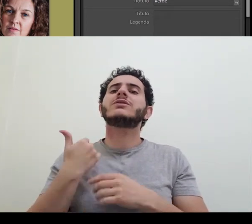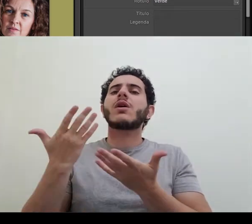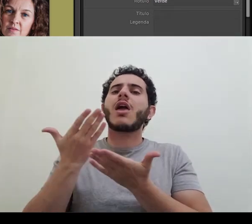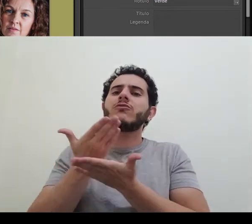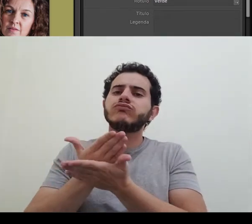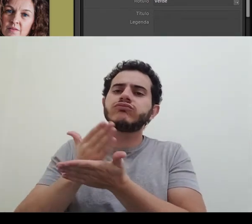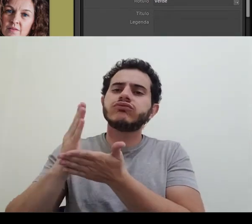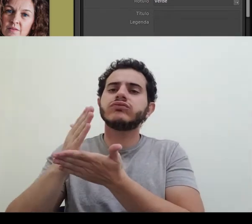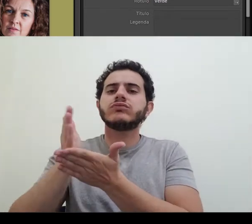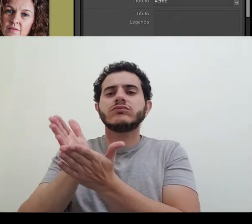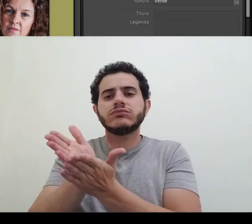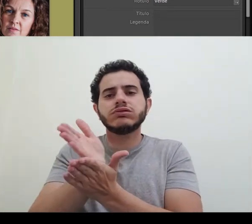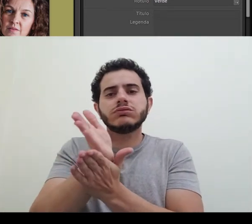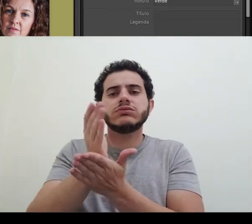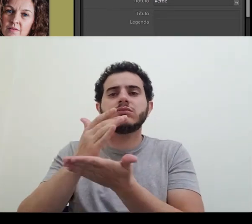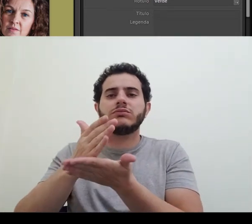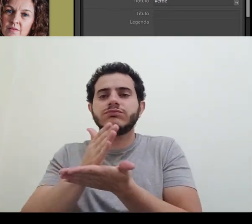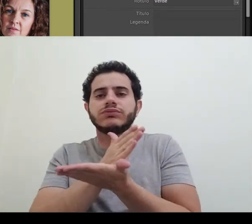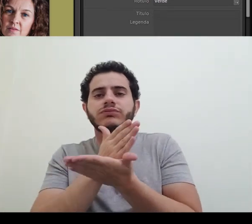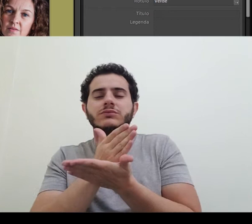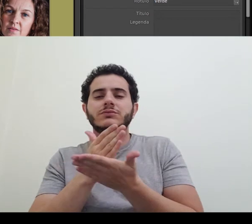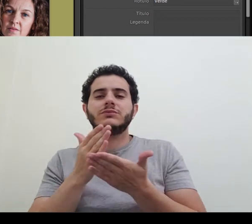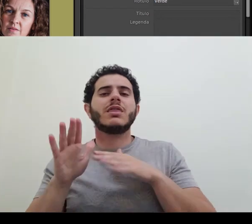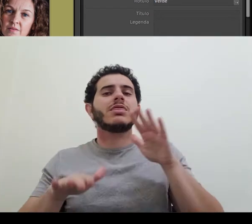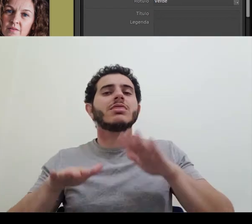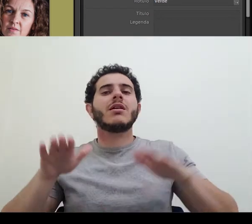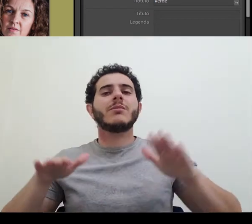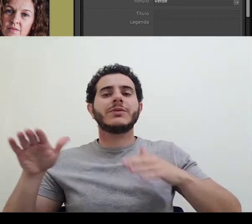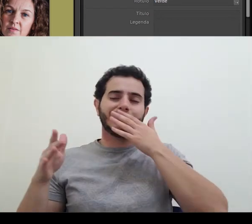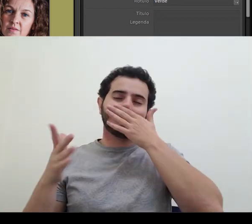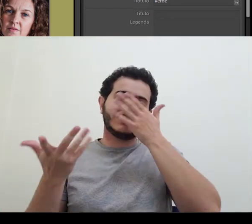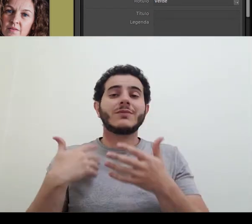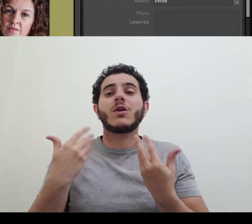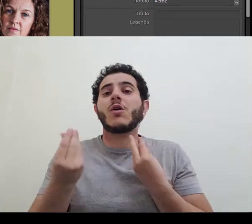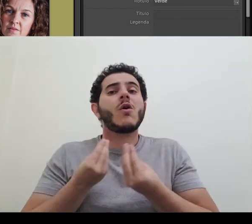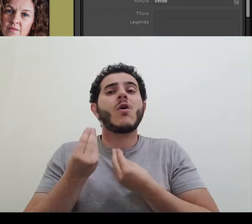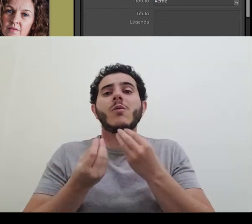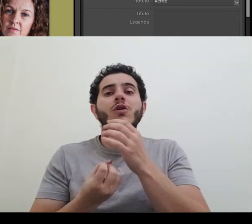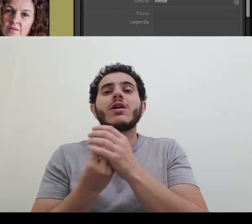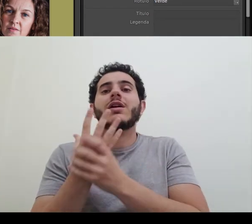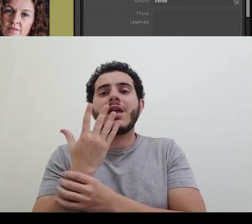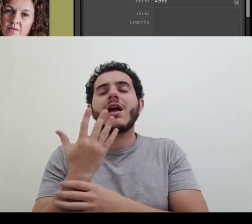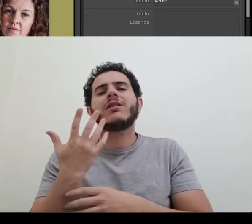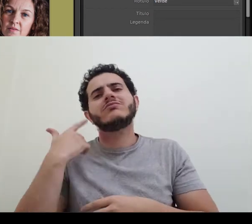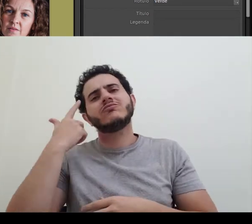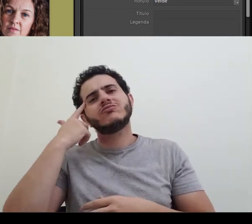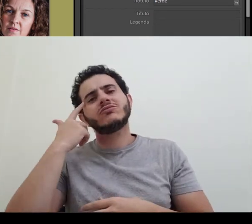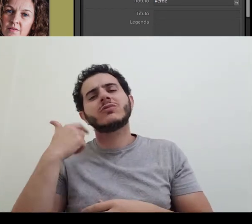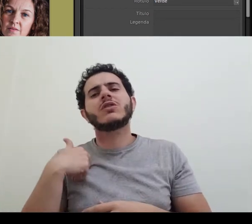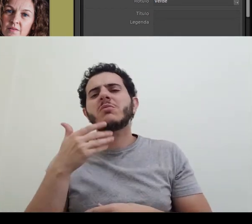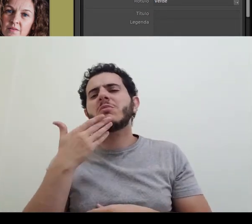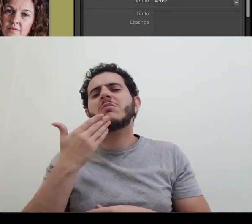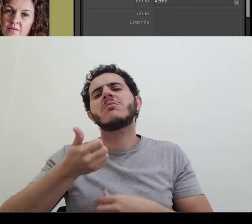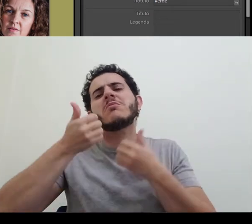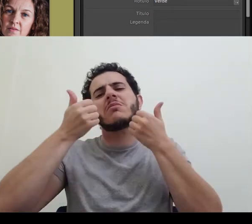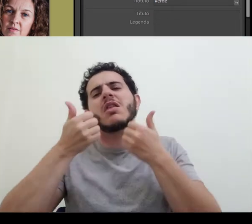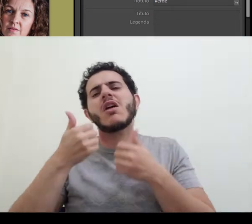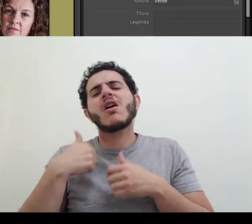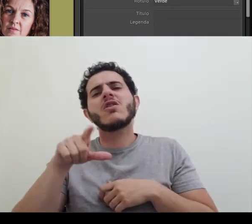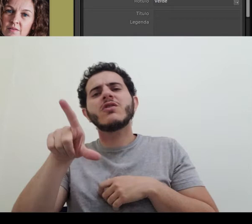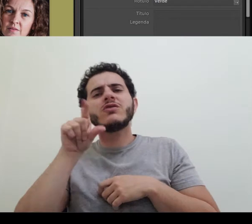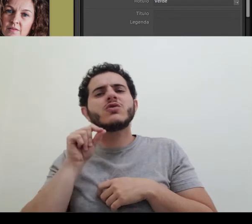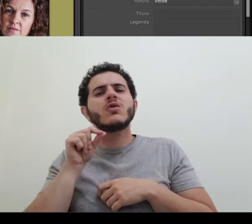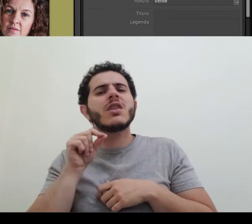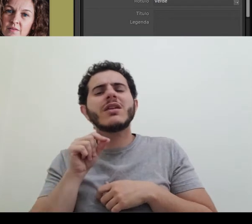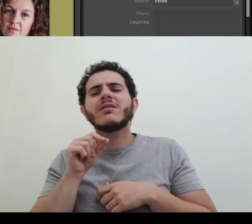que a gente pode criar dentro do catálogo, são temas. E para criar coleção é muito simples. A gente escolhe, começa escolhendo, por exemplo, o